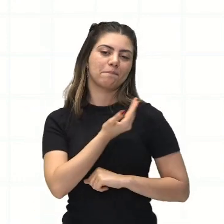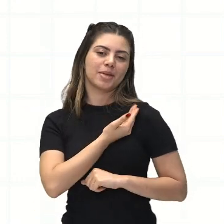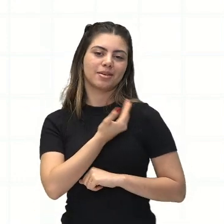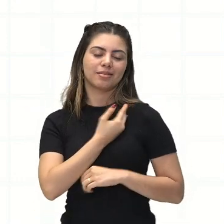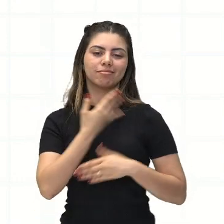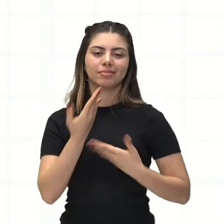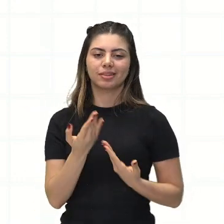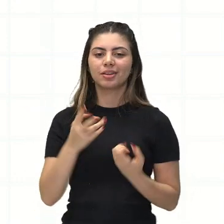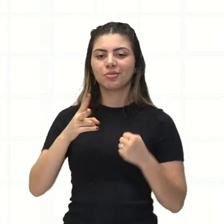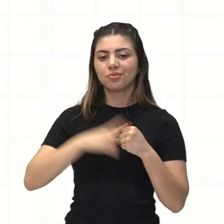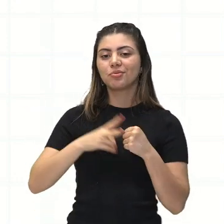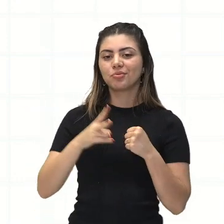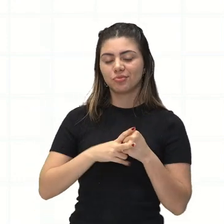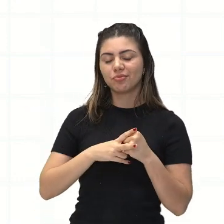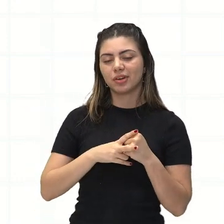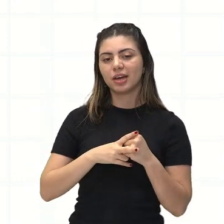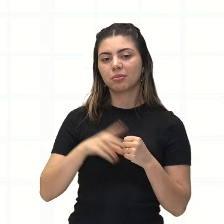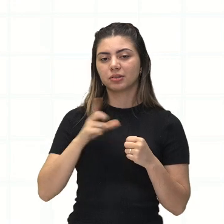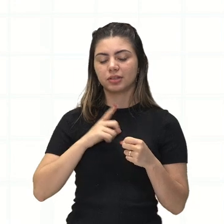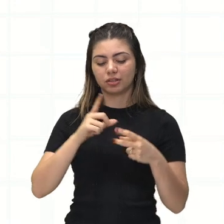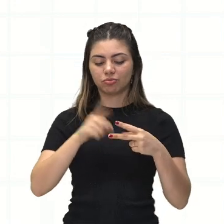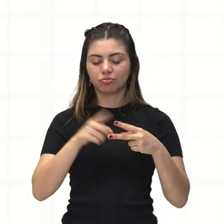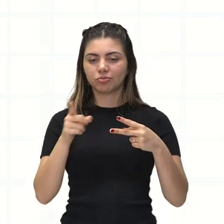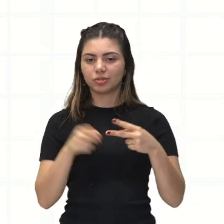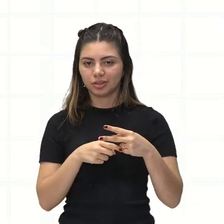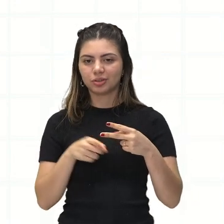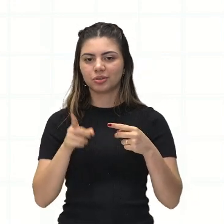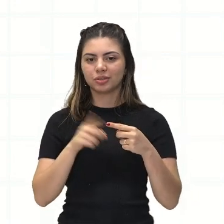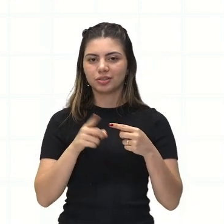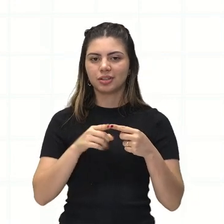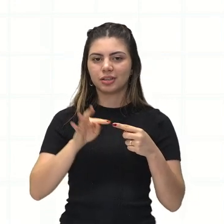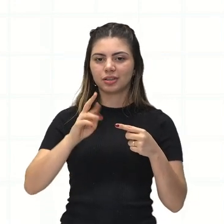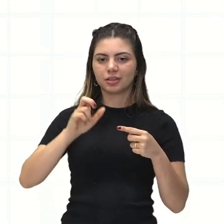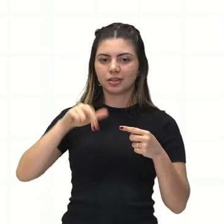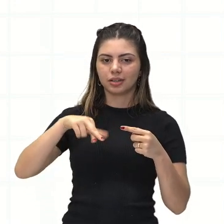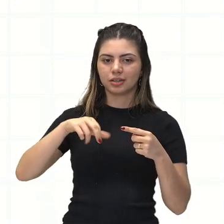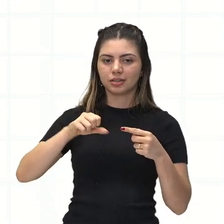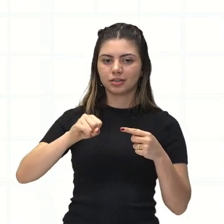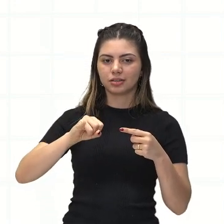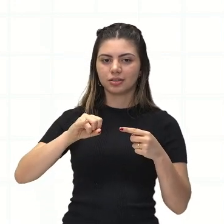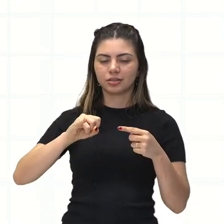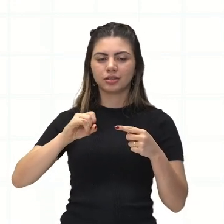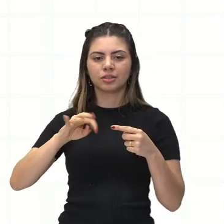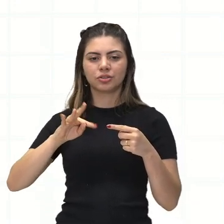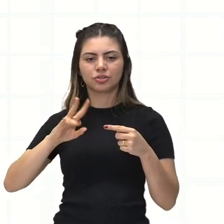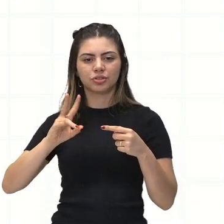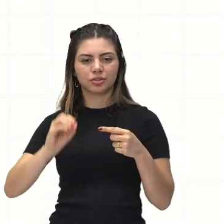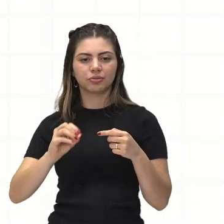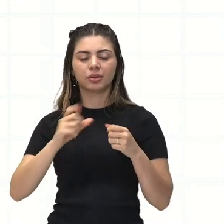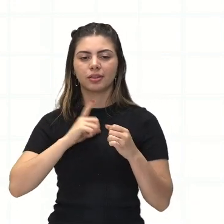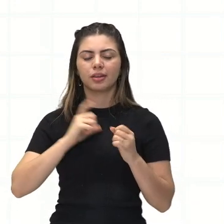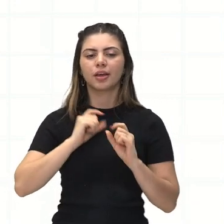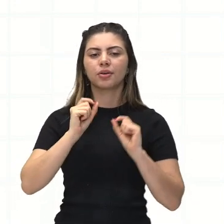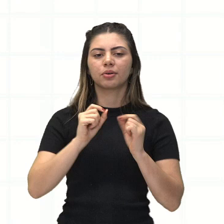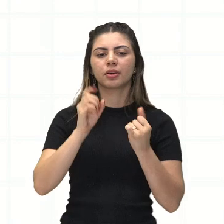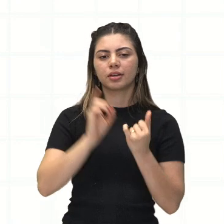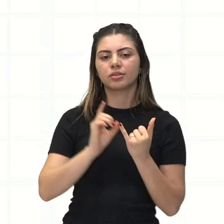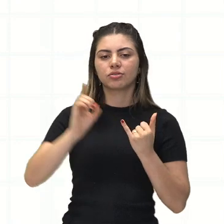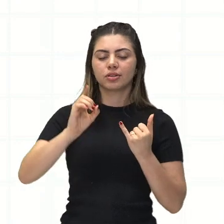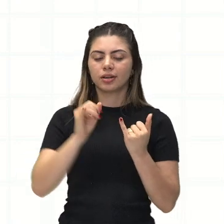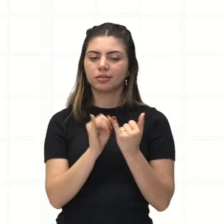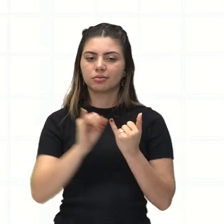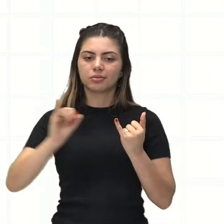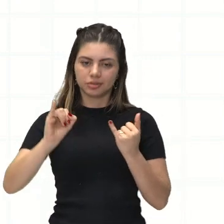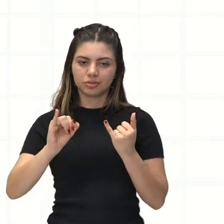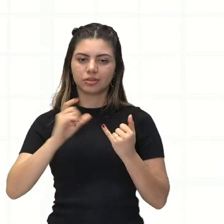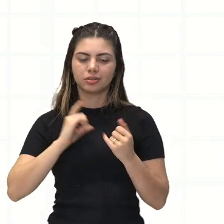verbo enviou é o transitivo e uma carta é o objeto direto, enquanto a sua amiga é o objeto indireto. Indica quem foi enviada a carta com